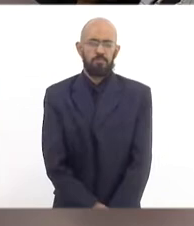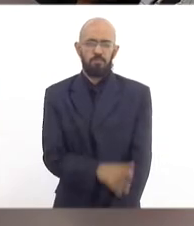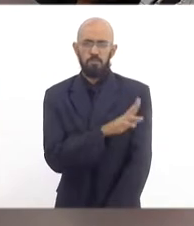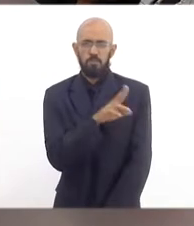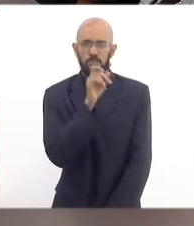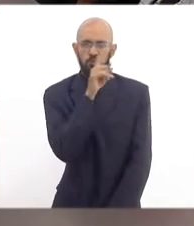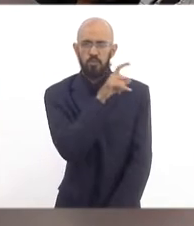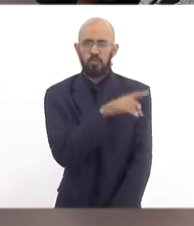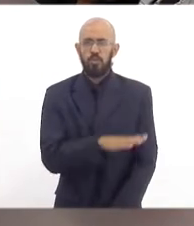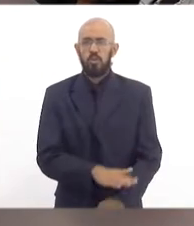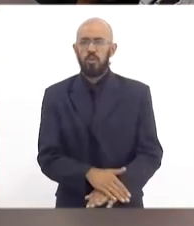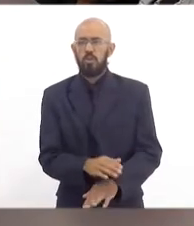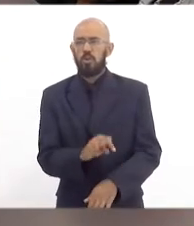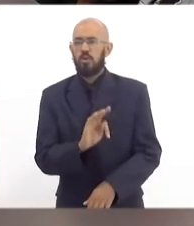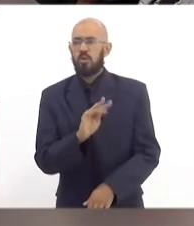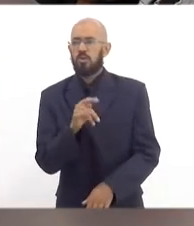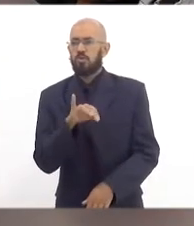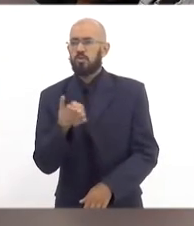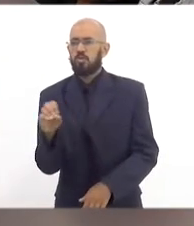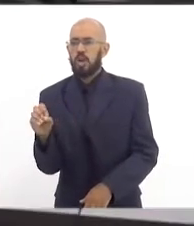e o Tiago